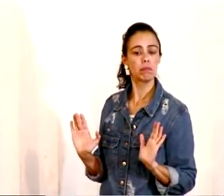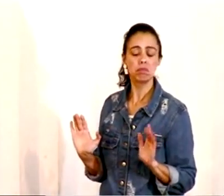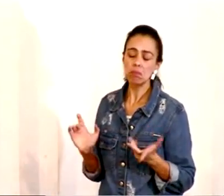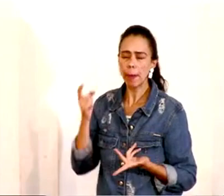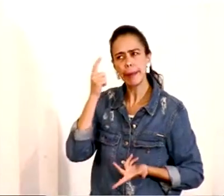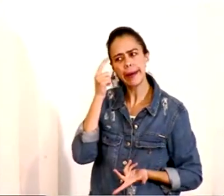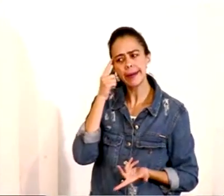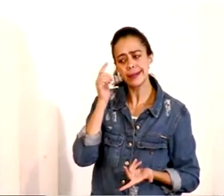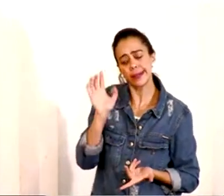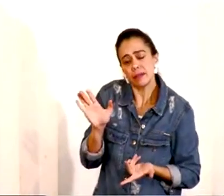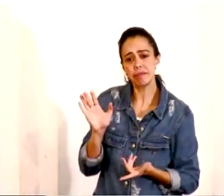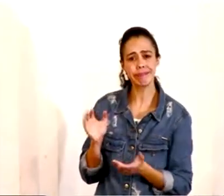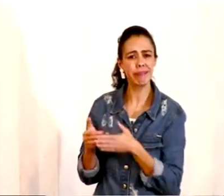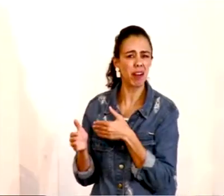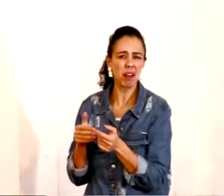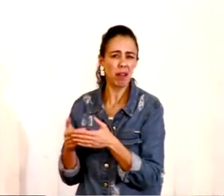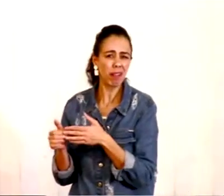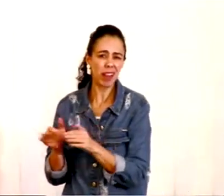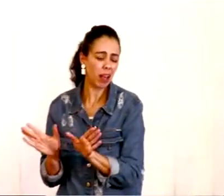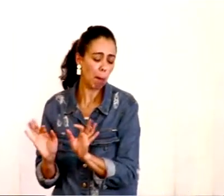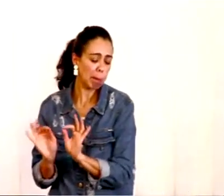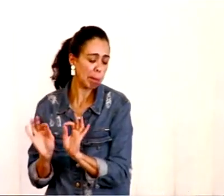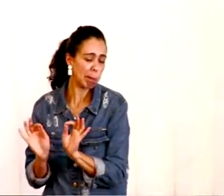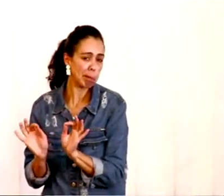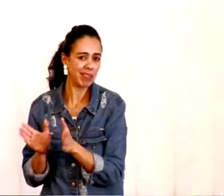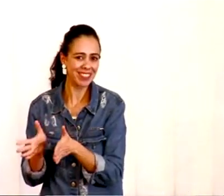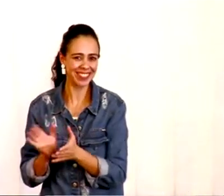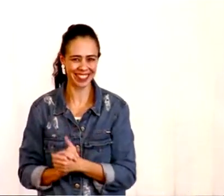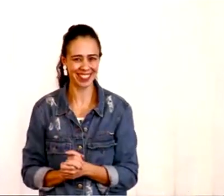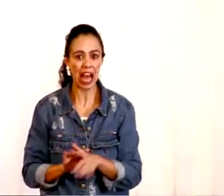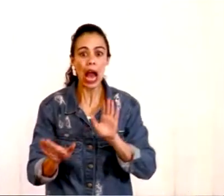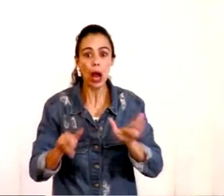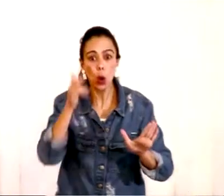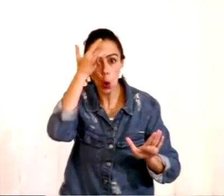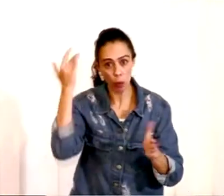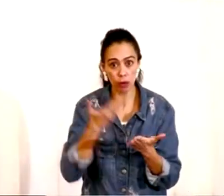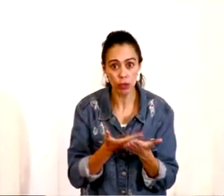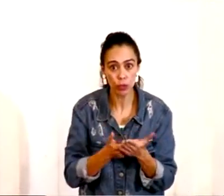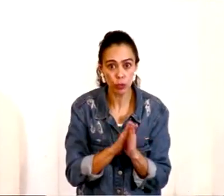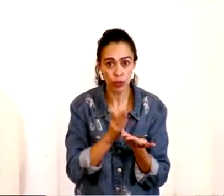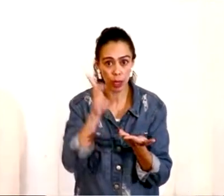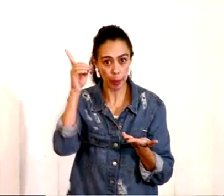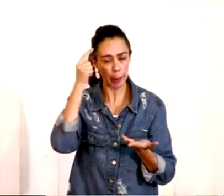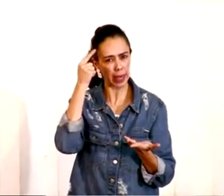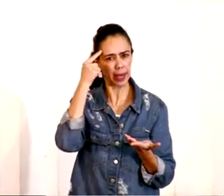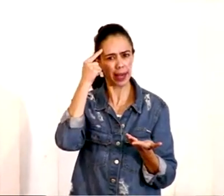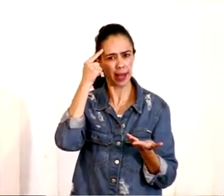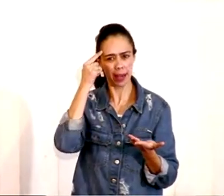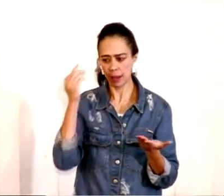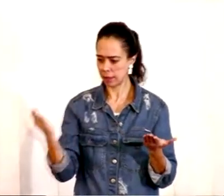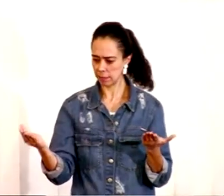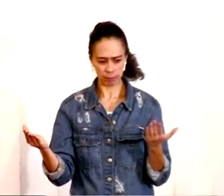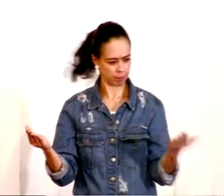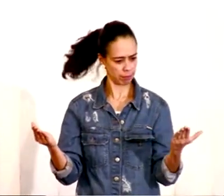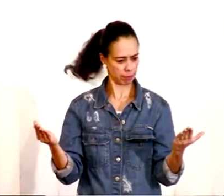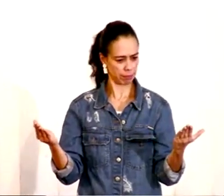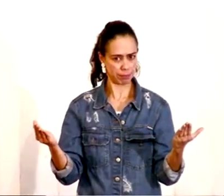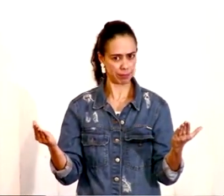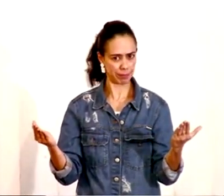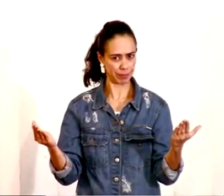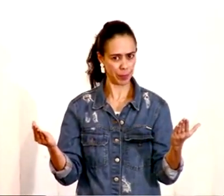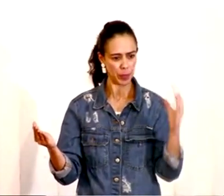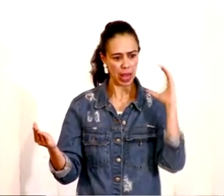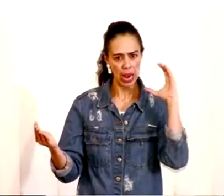pessoa qualquer. Alguns comentaristas até dizem que Abel e Caim foram filhos